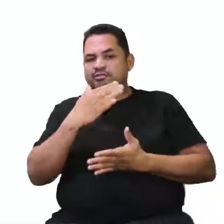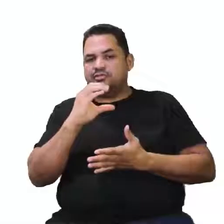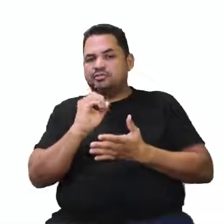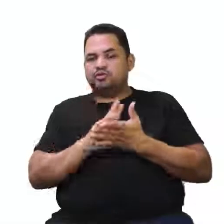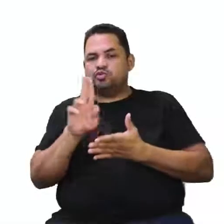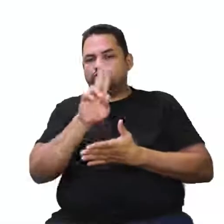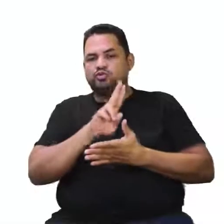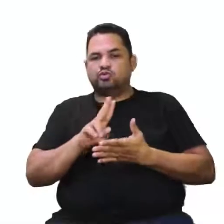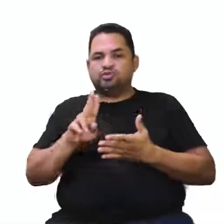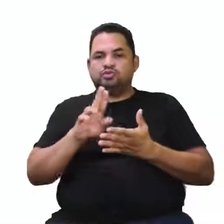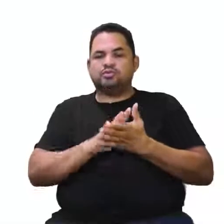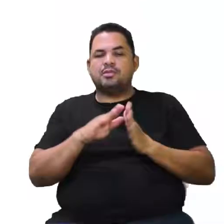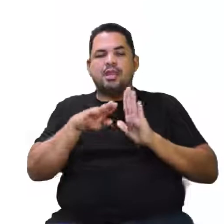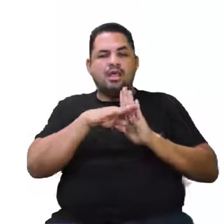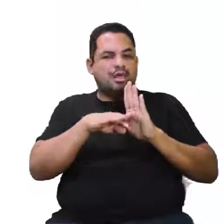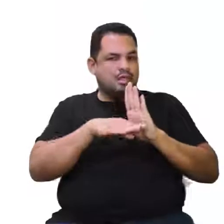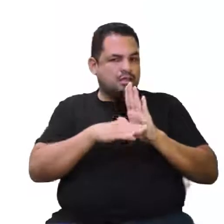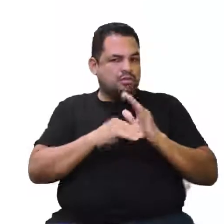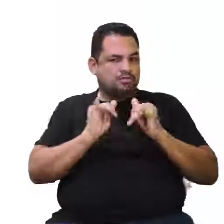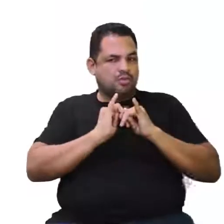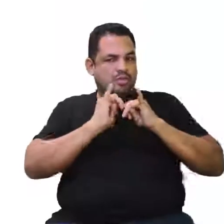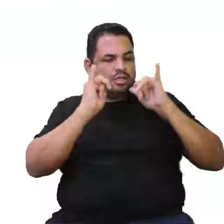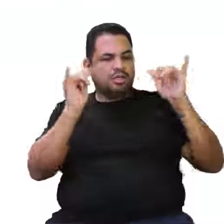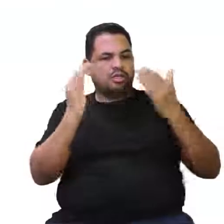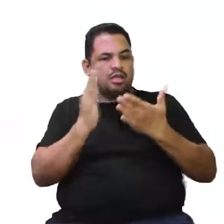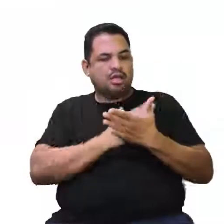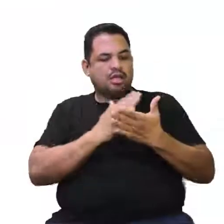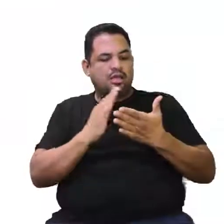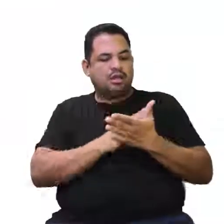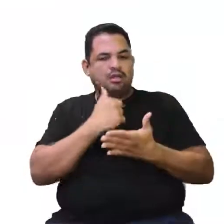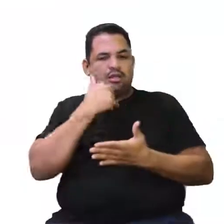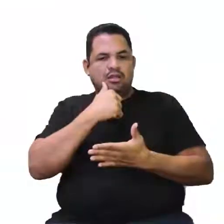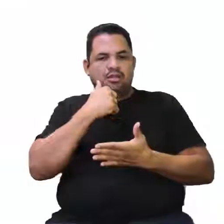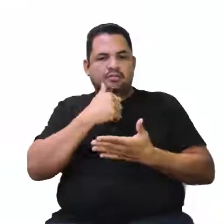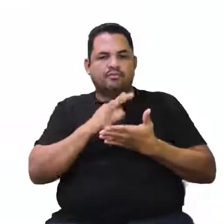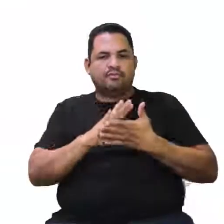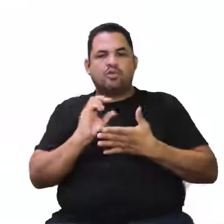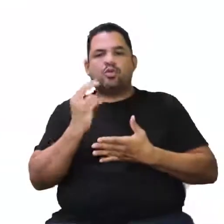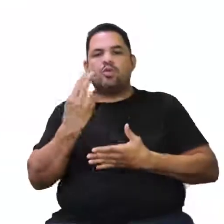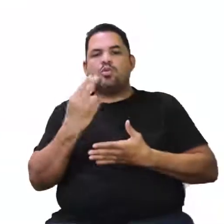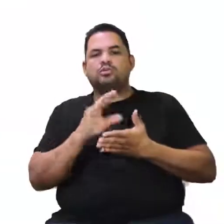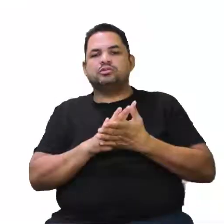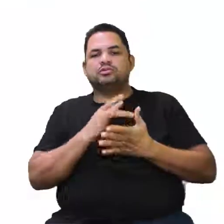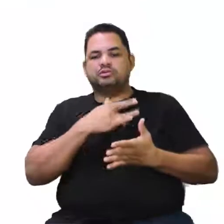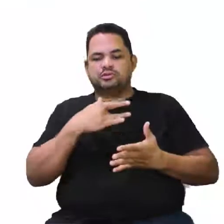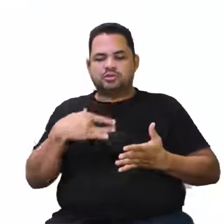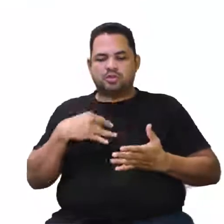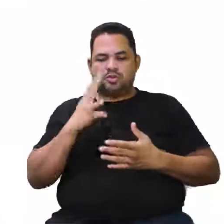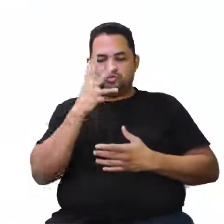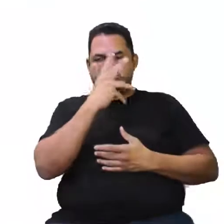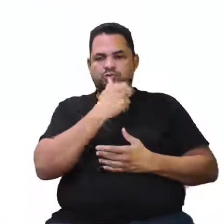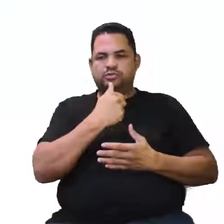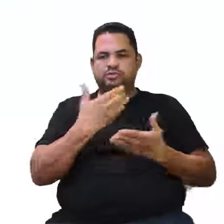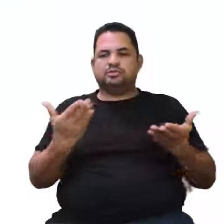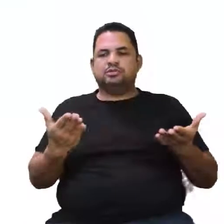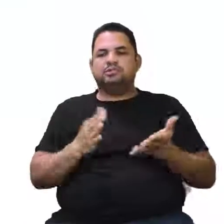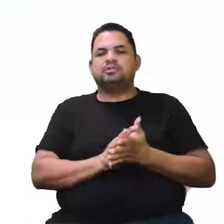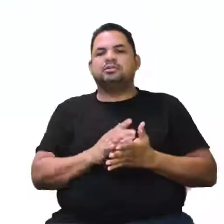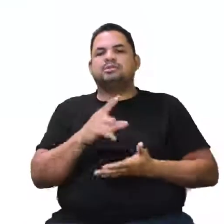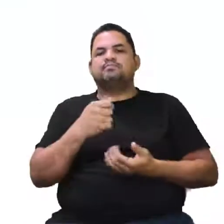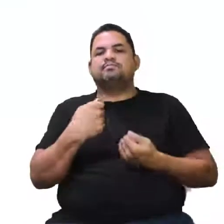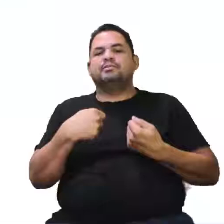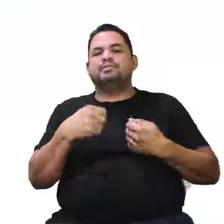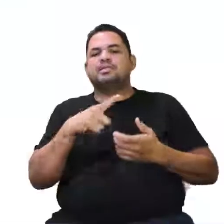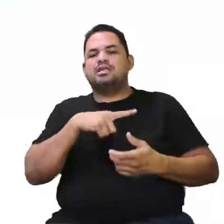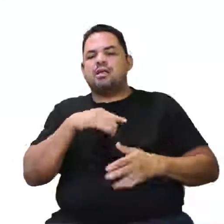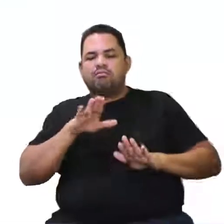de receitas publicadas nas revistas femininas ou ditas, né, de saúde e de beleza. Então, a gente tem